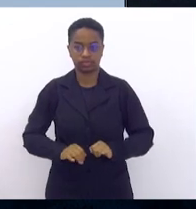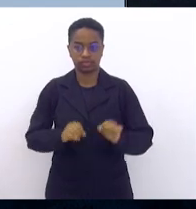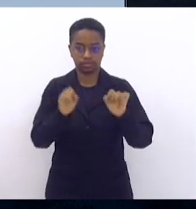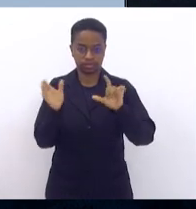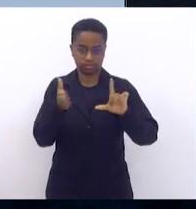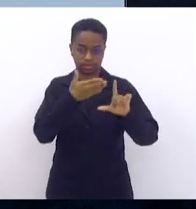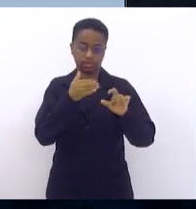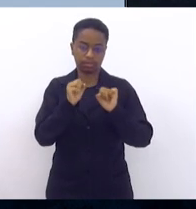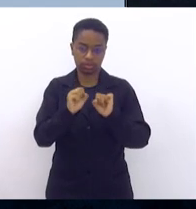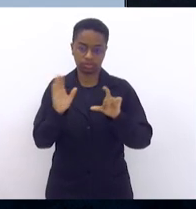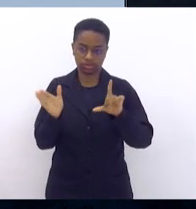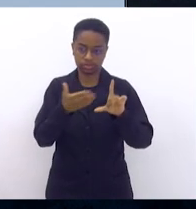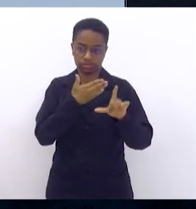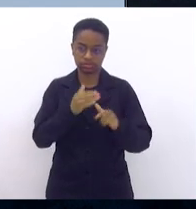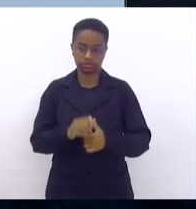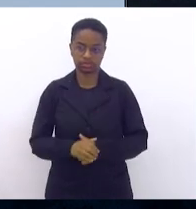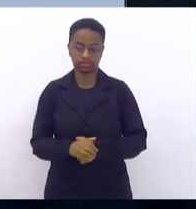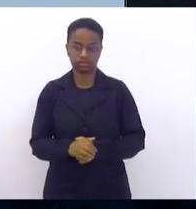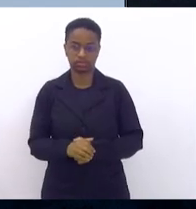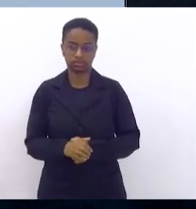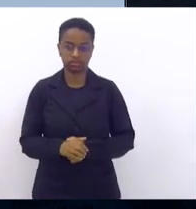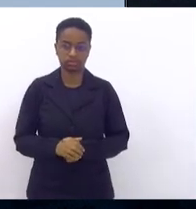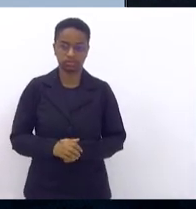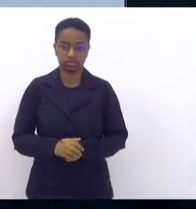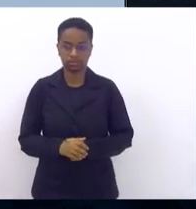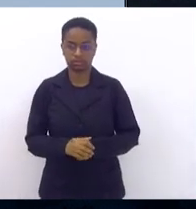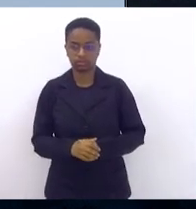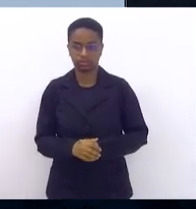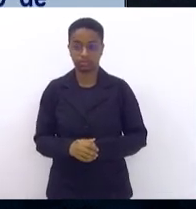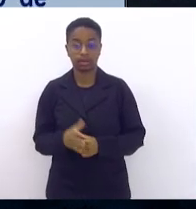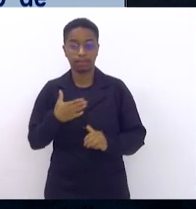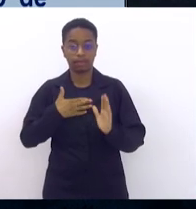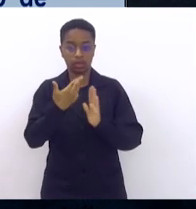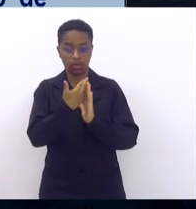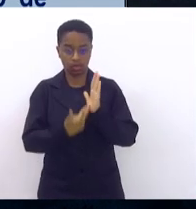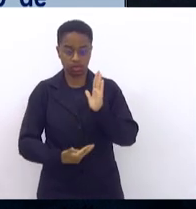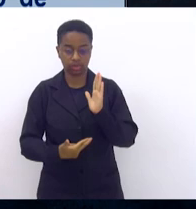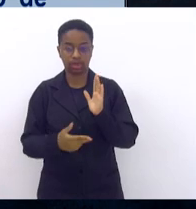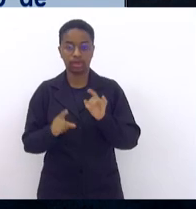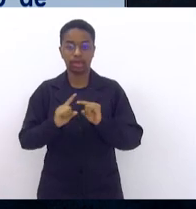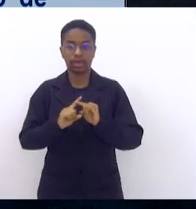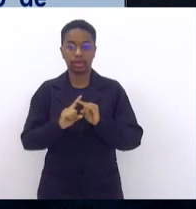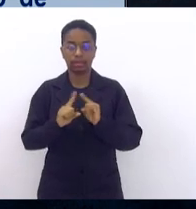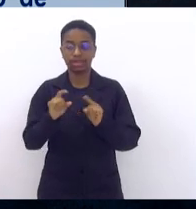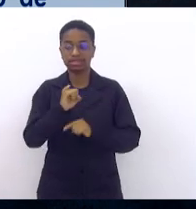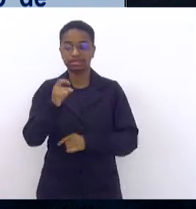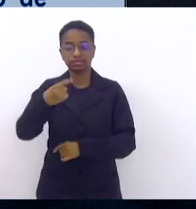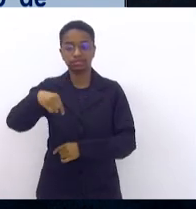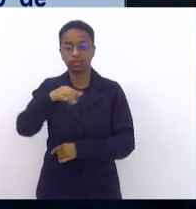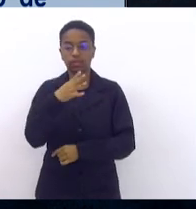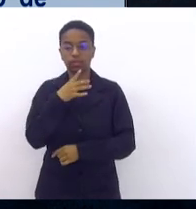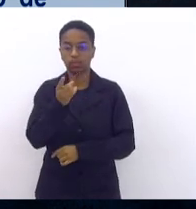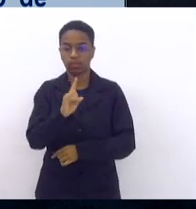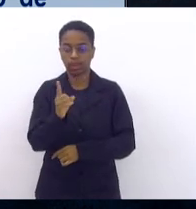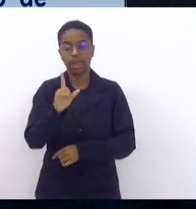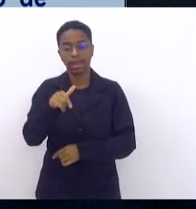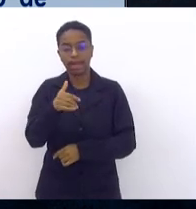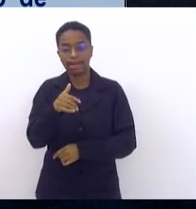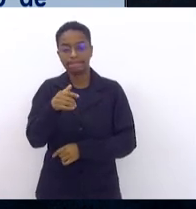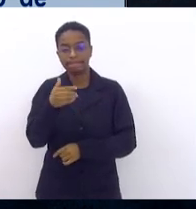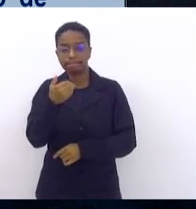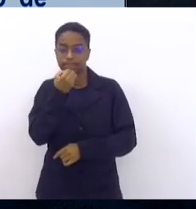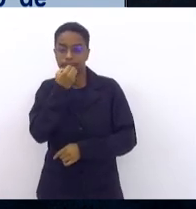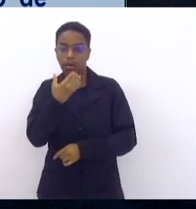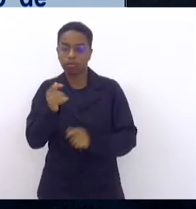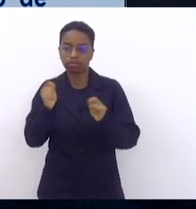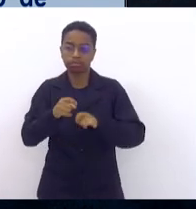pode passar mais de um slide eu tô eu falei isso aí é só meu roteiro mas para quem não conhece é bom né tá identificado